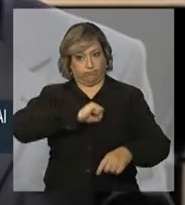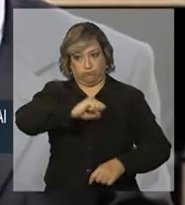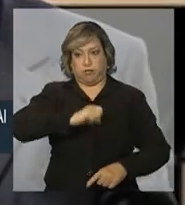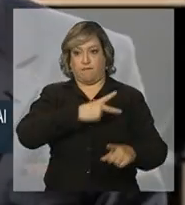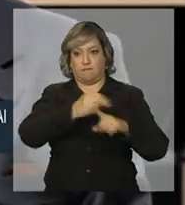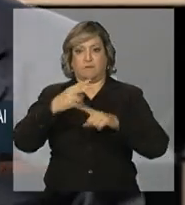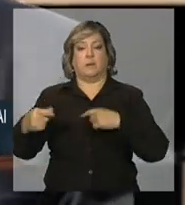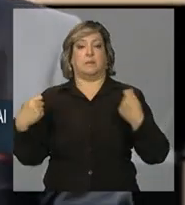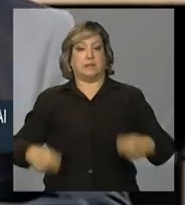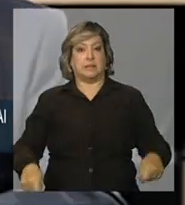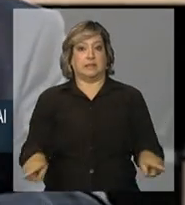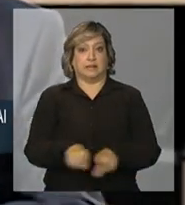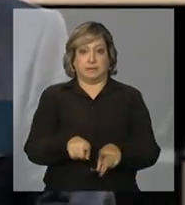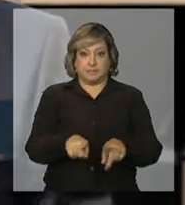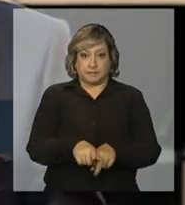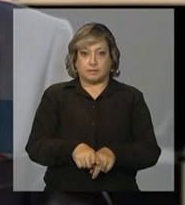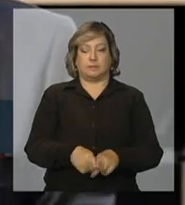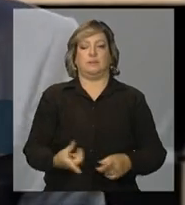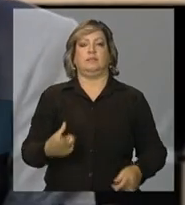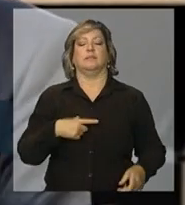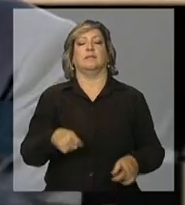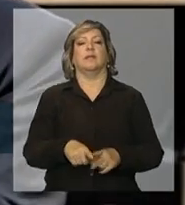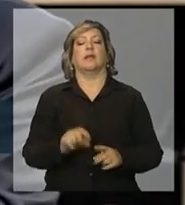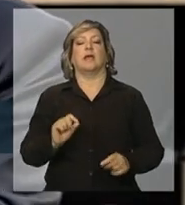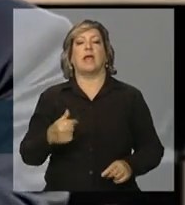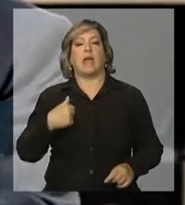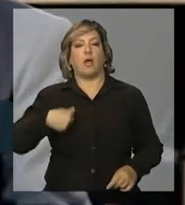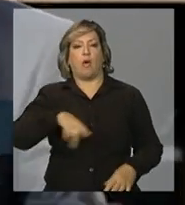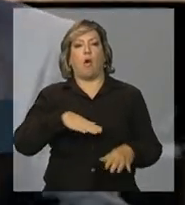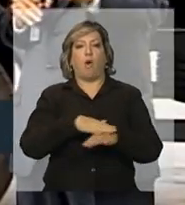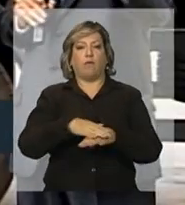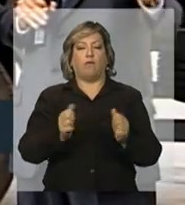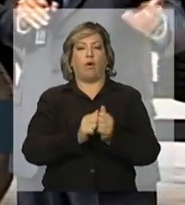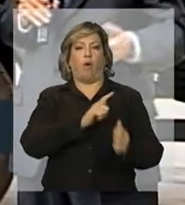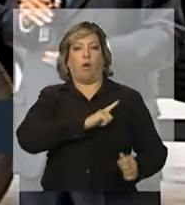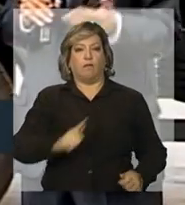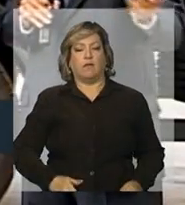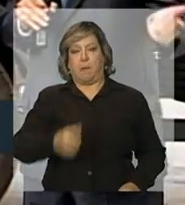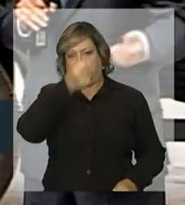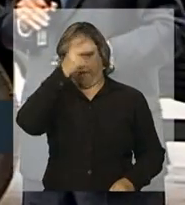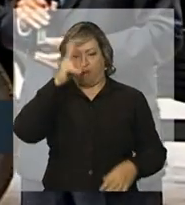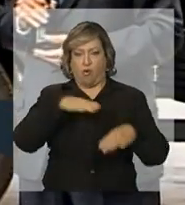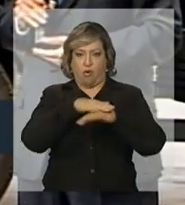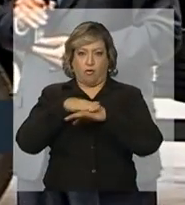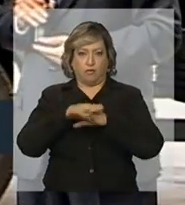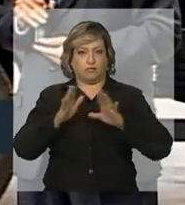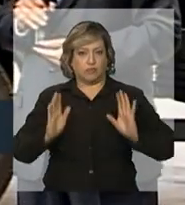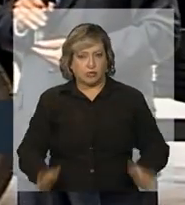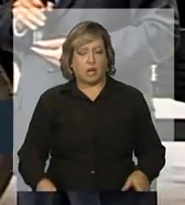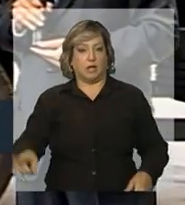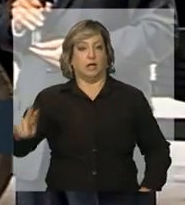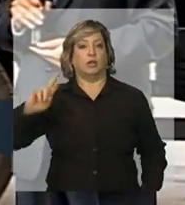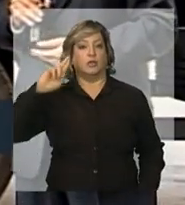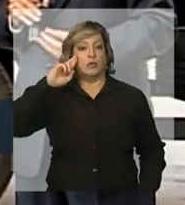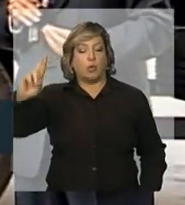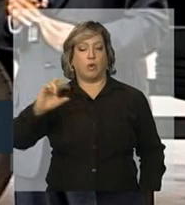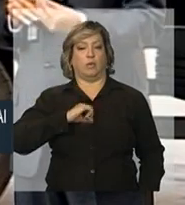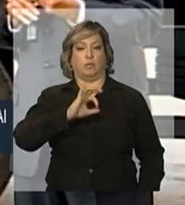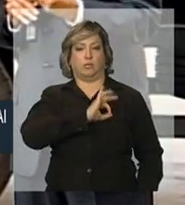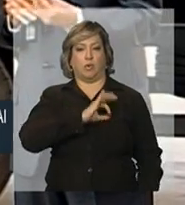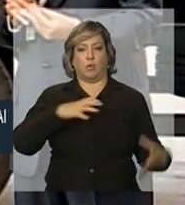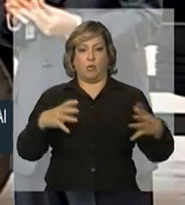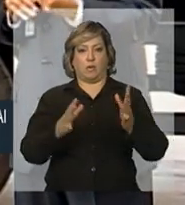que eu gostaria de frisar nessas conversas que eu tive com o governador, com o prefeito e também com o comandante aqui da região militar,